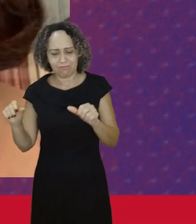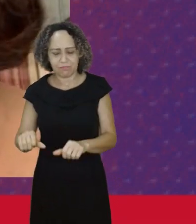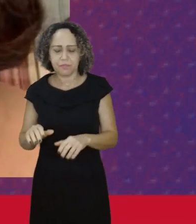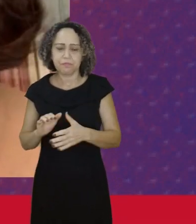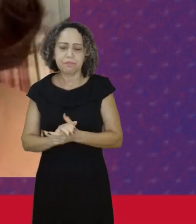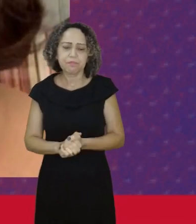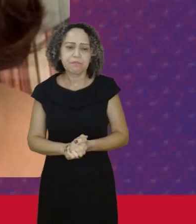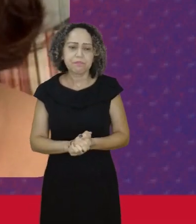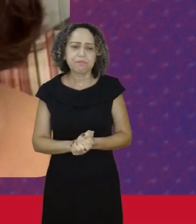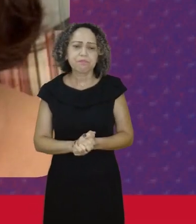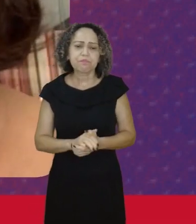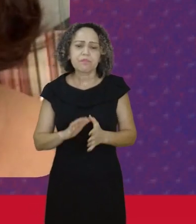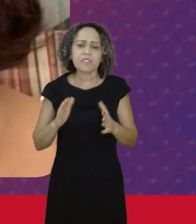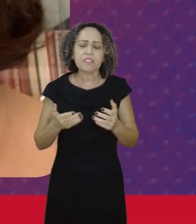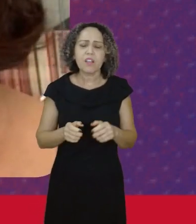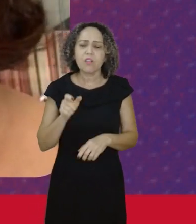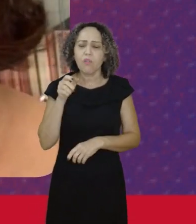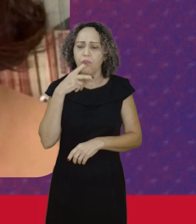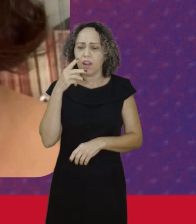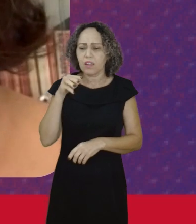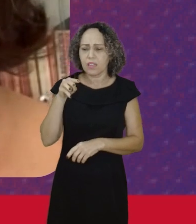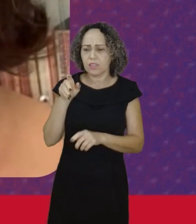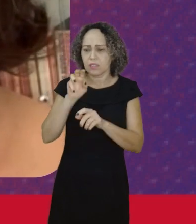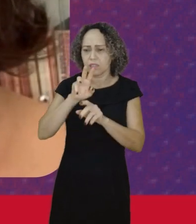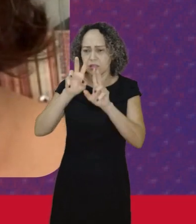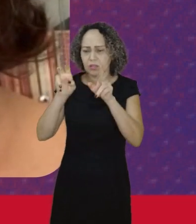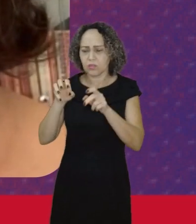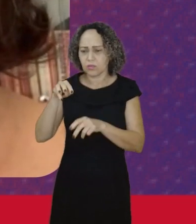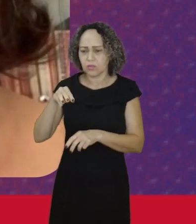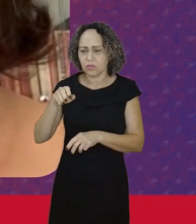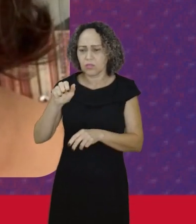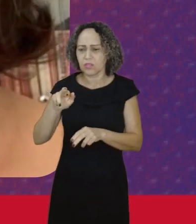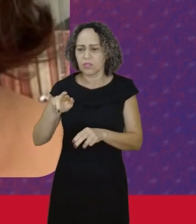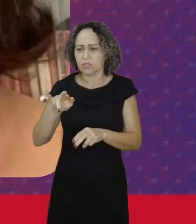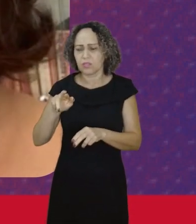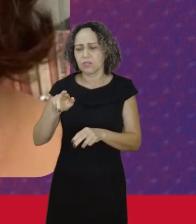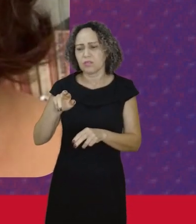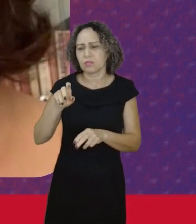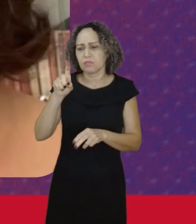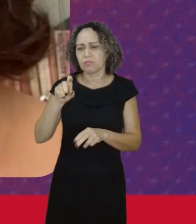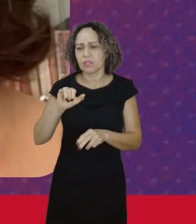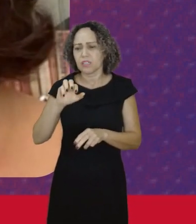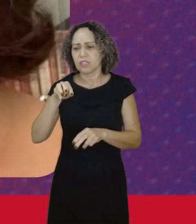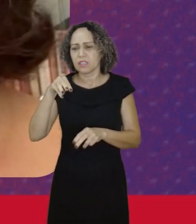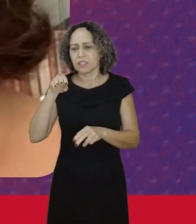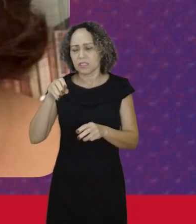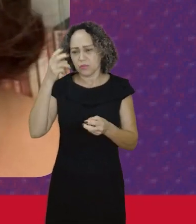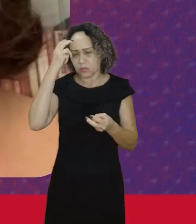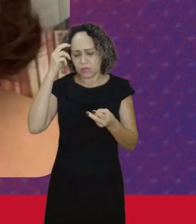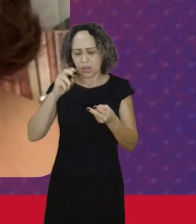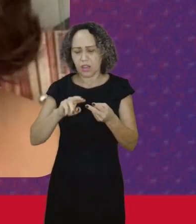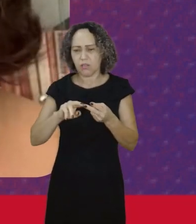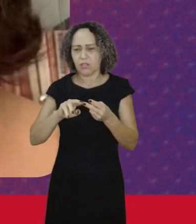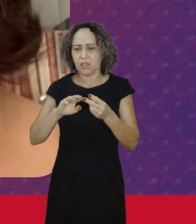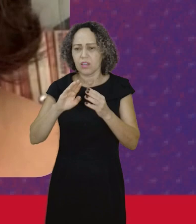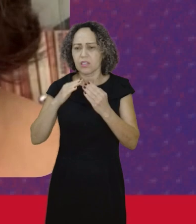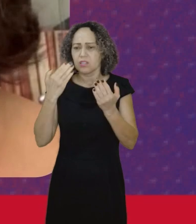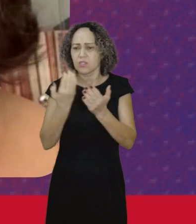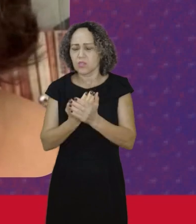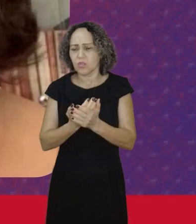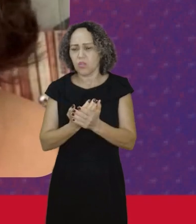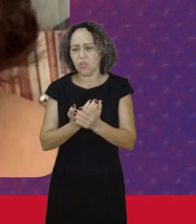referi, do marxismo cultural, da escola sem partido, da homeschooling, elas,